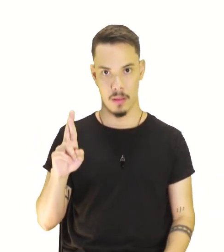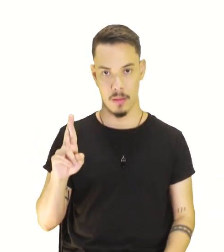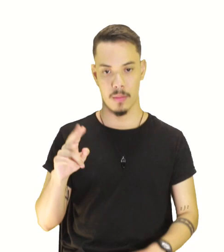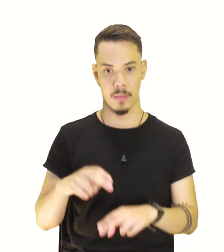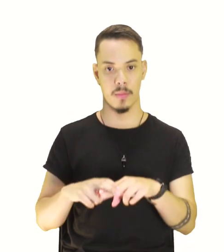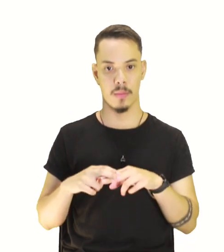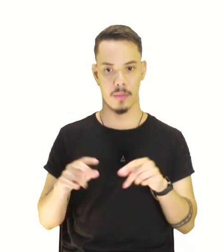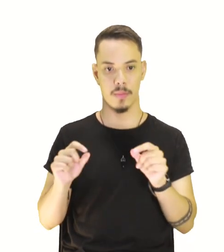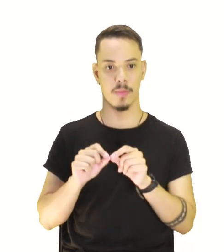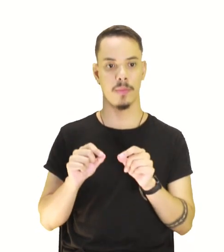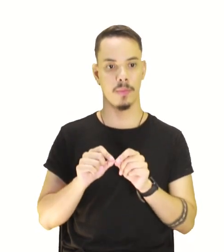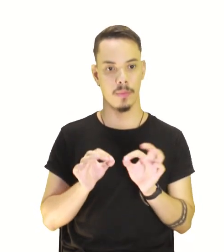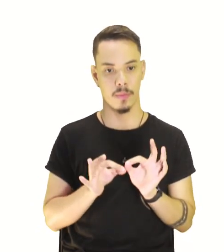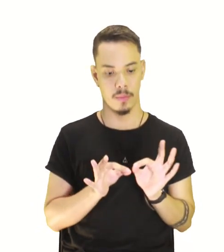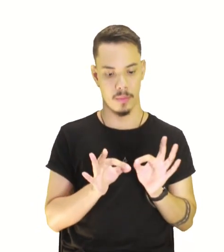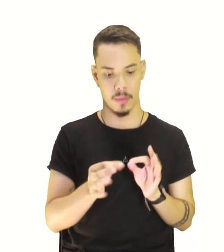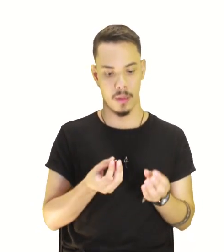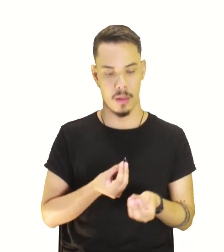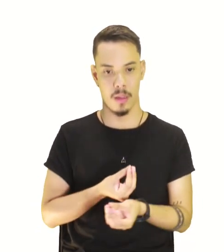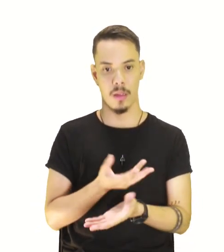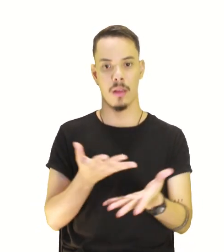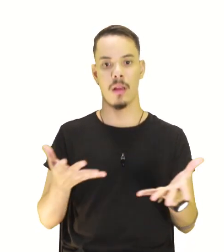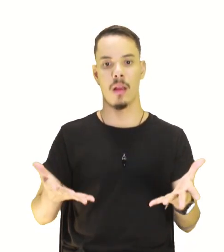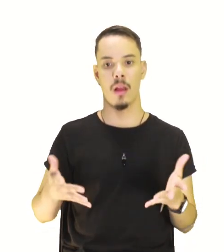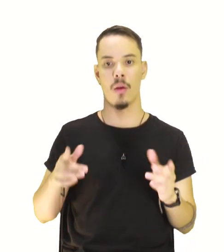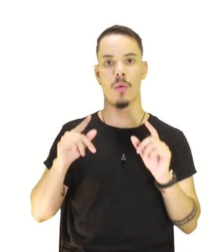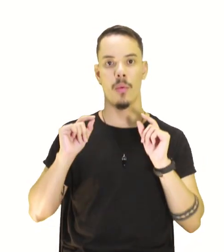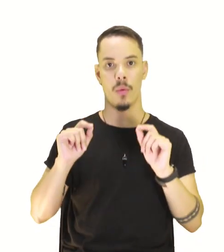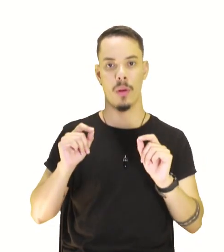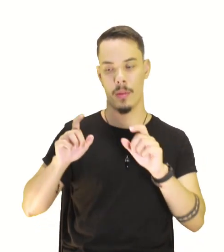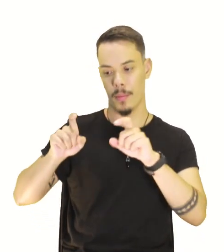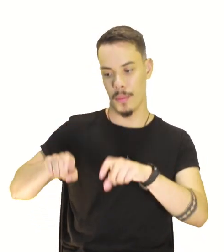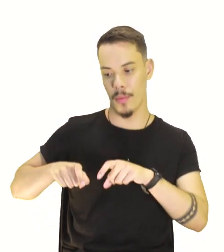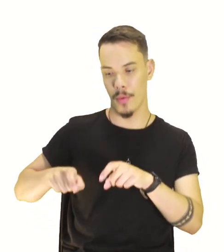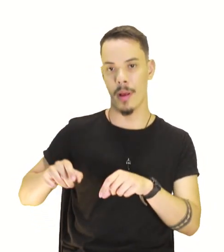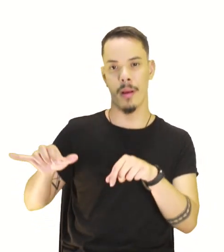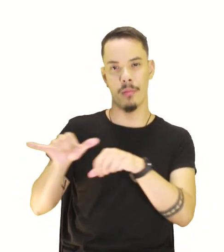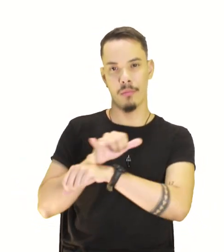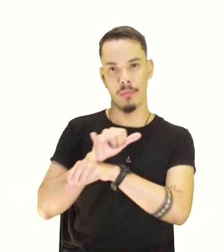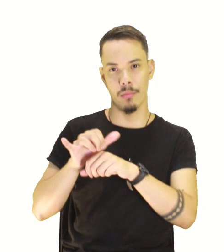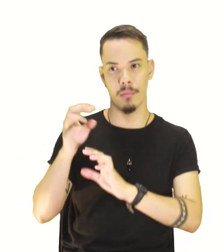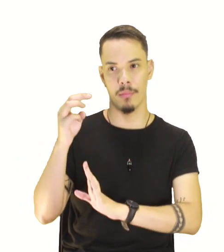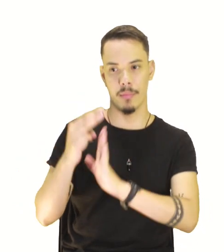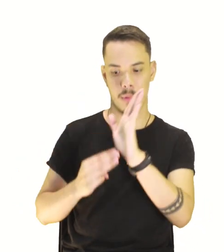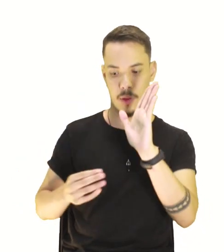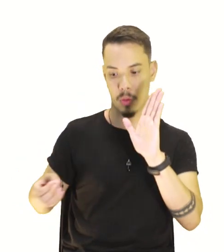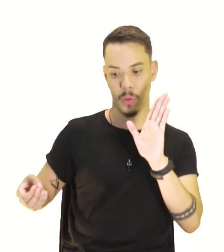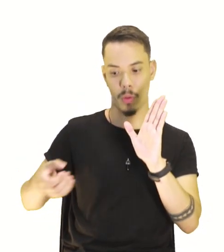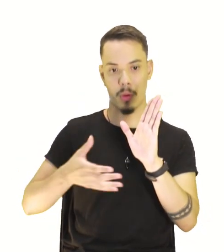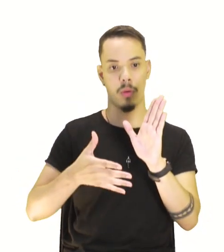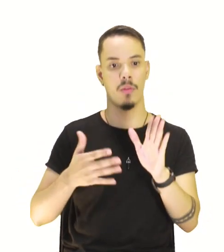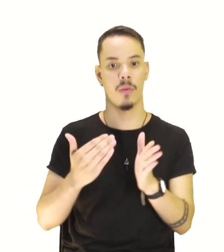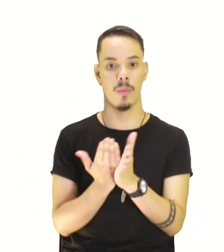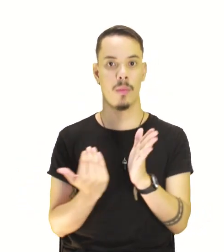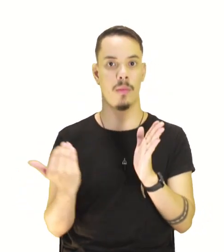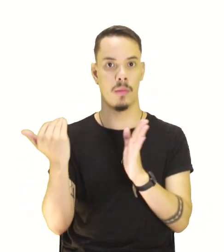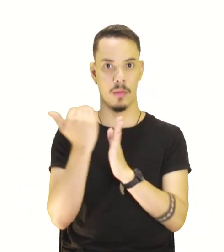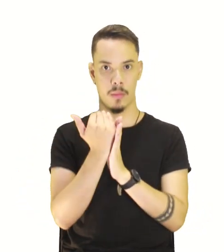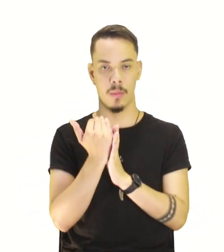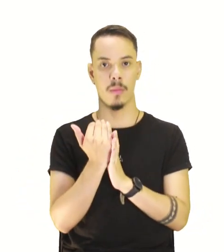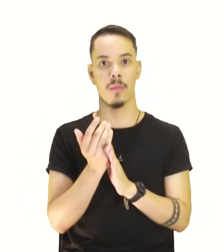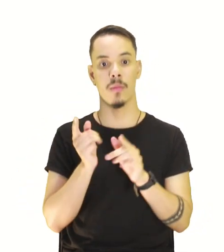da autarquia prestam assistência a produtores rurais do estado com técnicas e novas metodologias para aumentar a produção. Isso aí, se